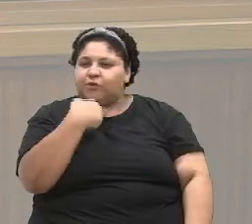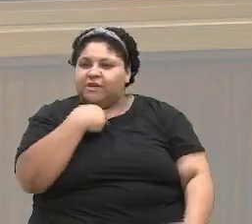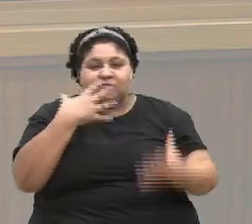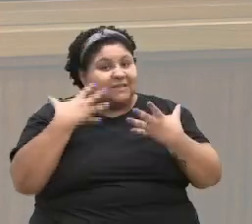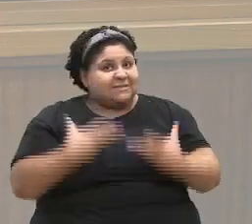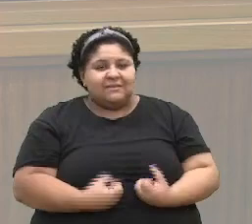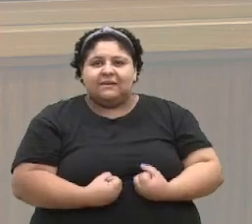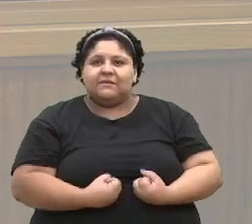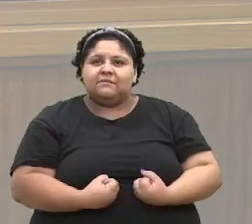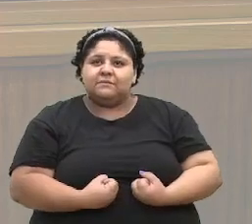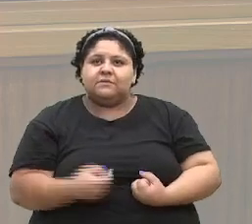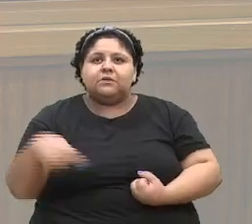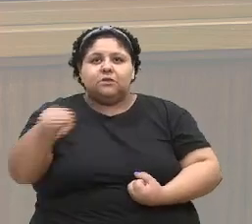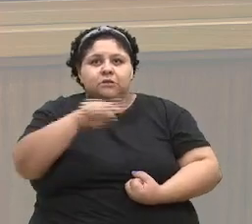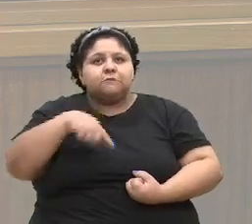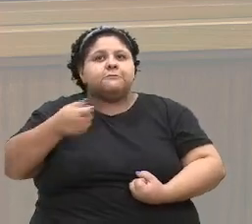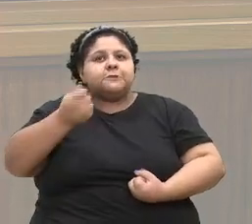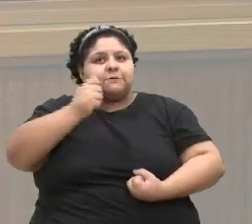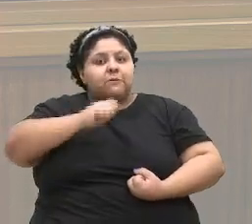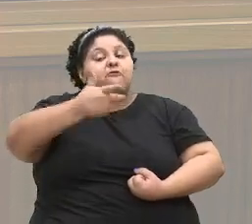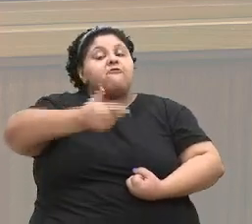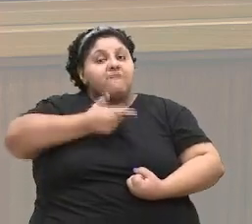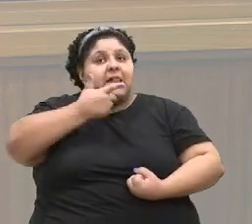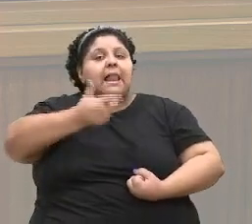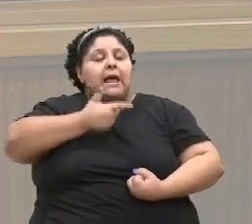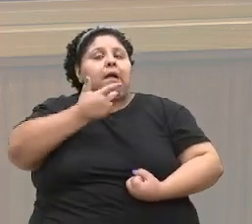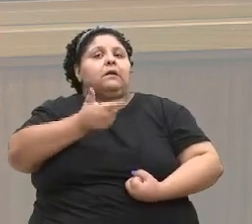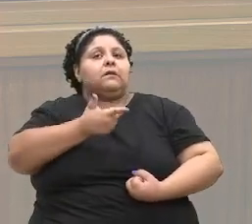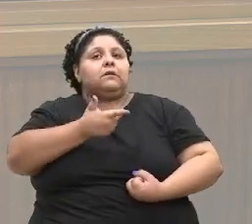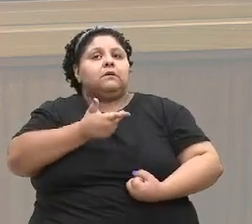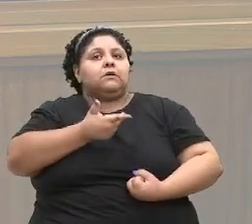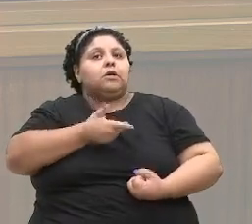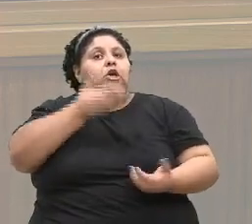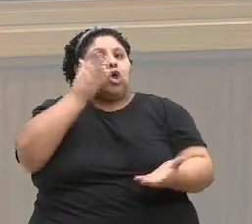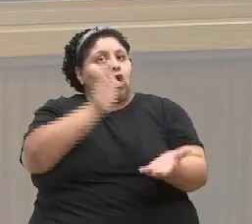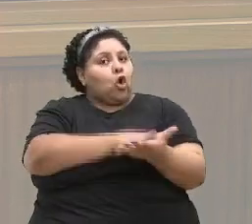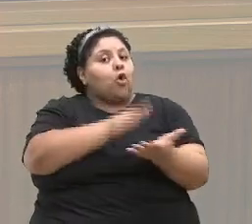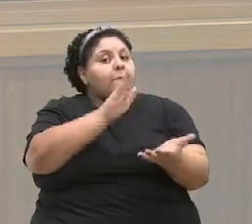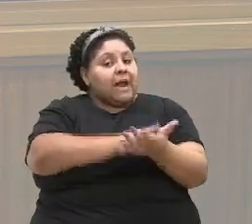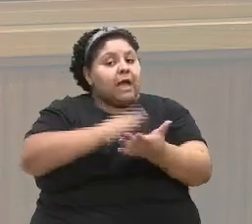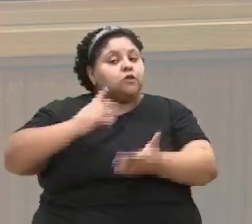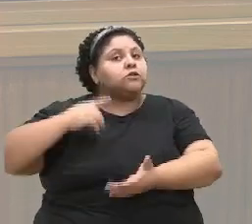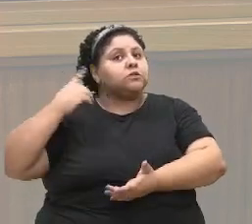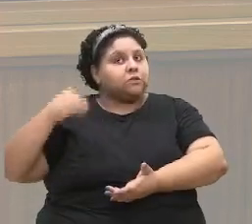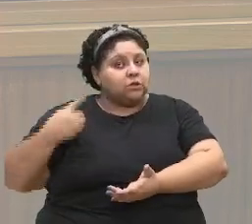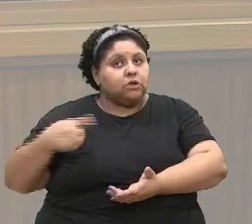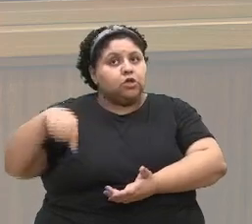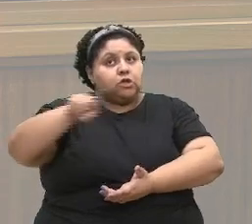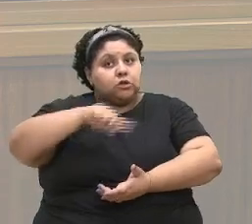a isso. Nós precisamos nos posicionar, nós precisamos cobrar dos deputados e